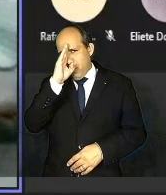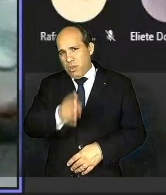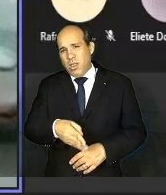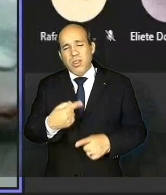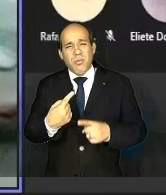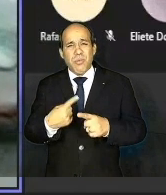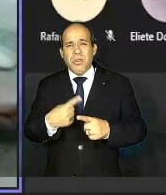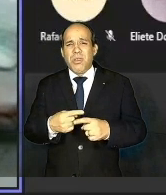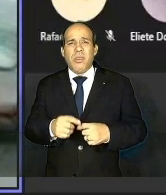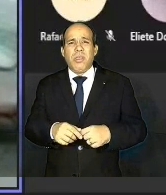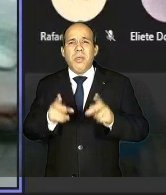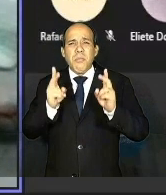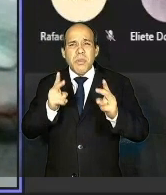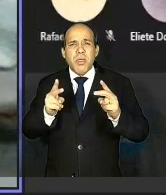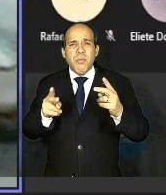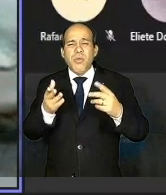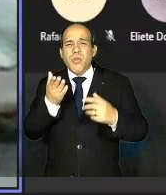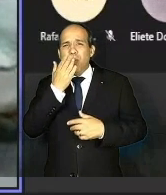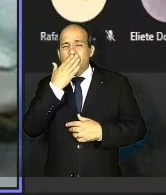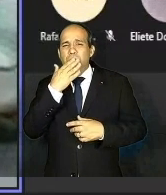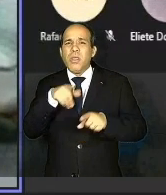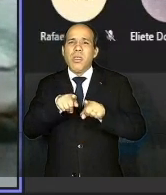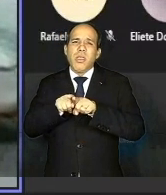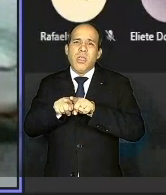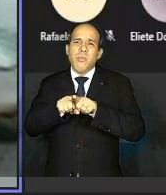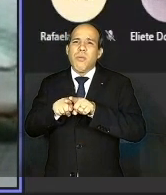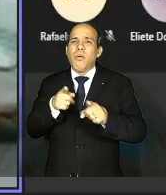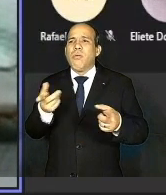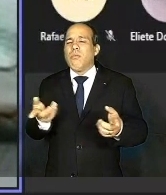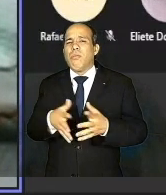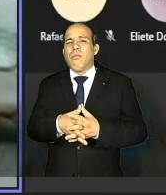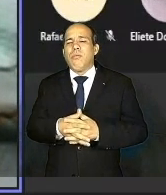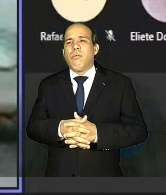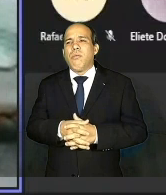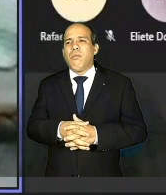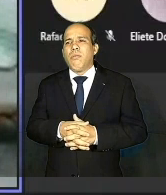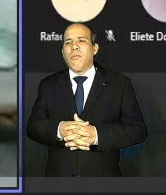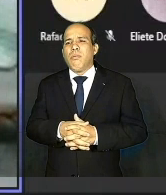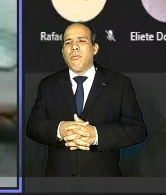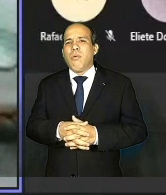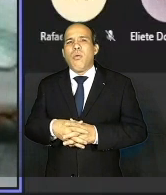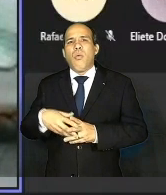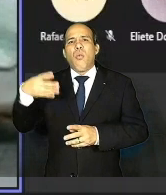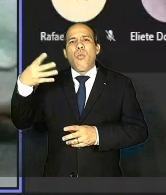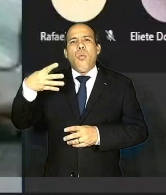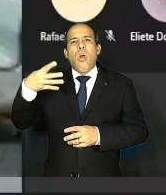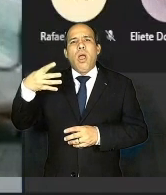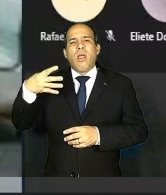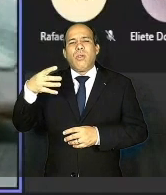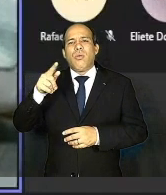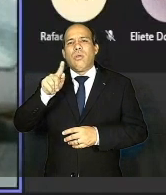para a filha, dar para a mãe, né? Porque no mesmo nível aí de... Irmão está lá em